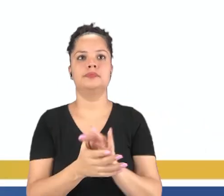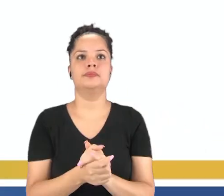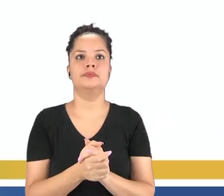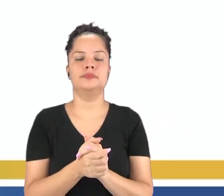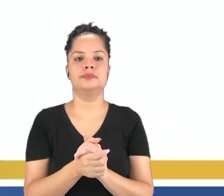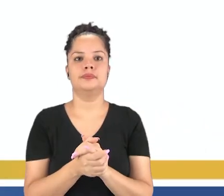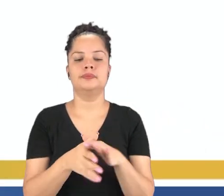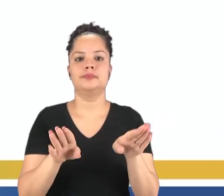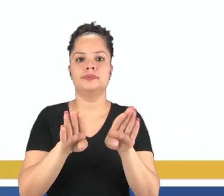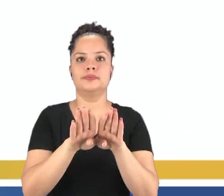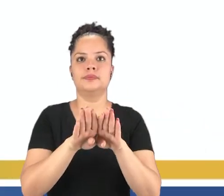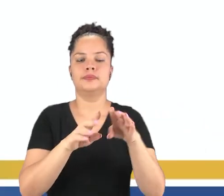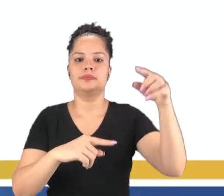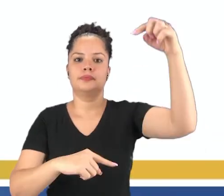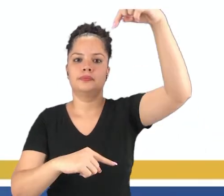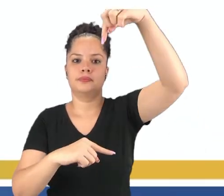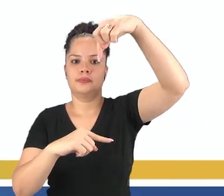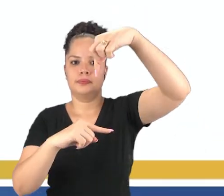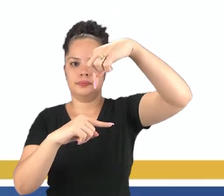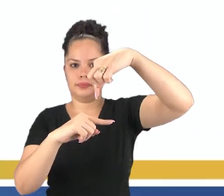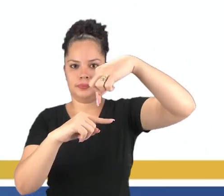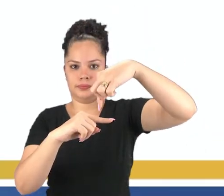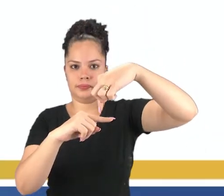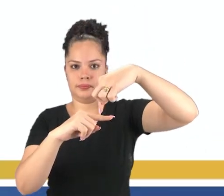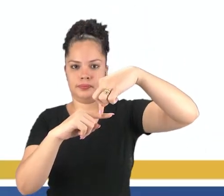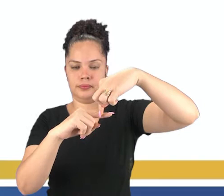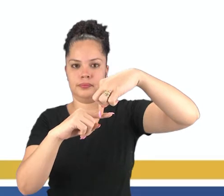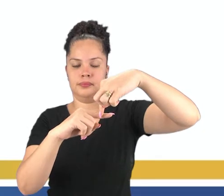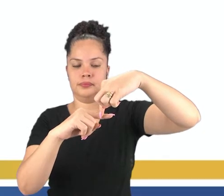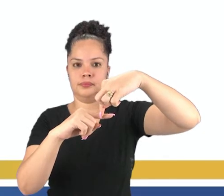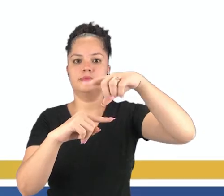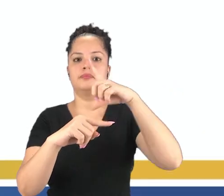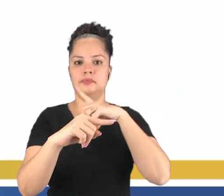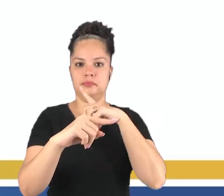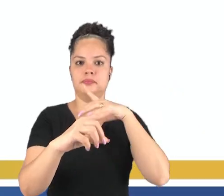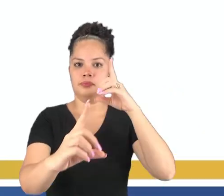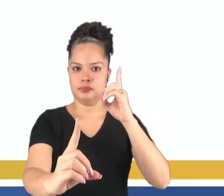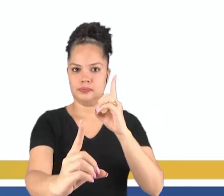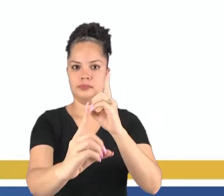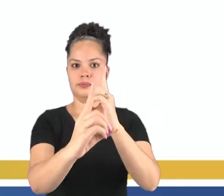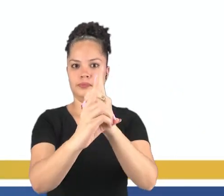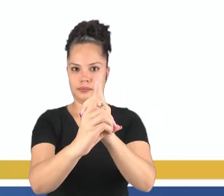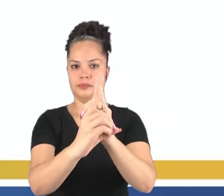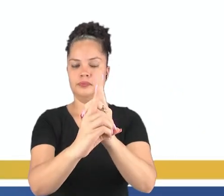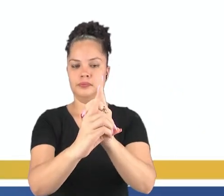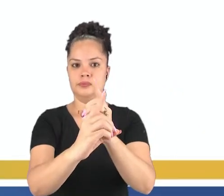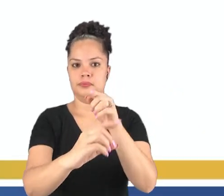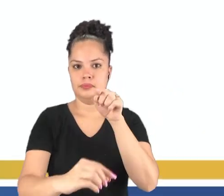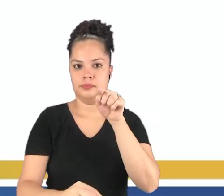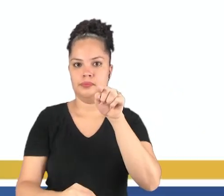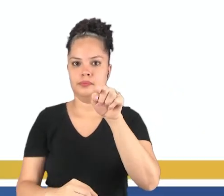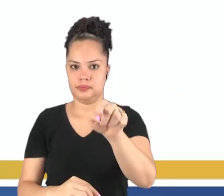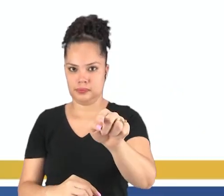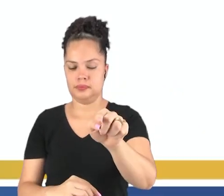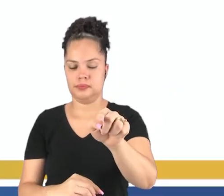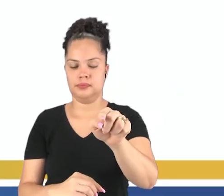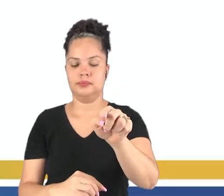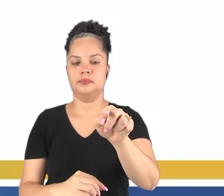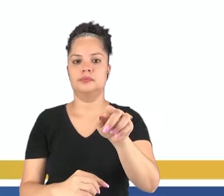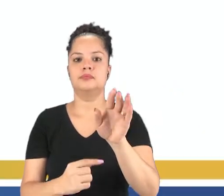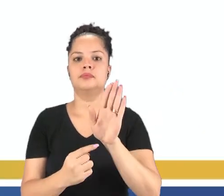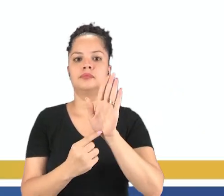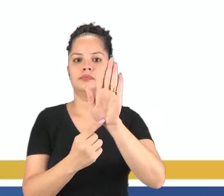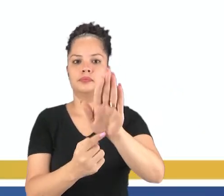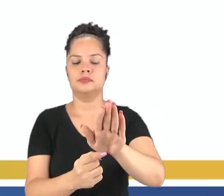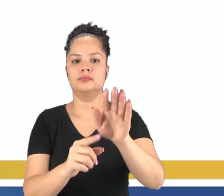Retas perpendiculares, pessoal, elas apresentam um ponto em comum, ou seja, elas são concorrentes, né? e elas formam